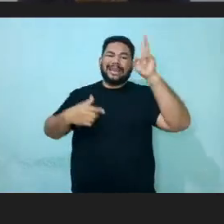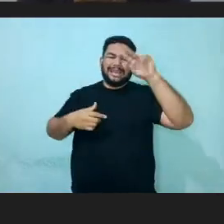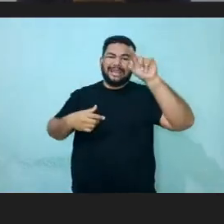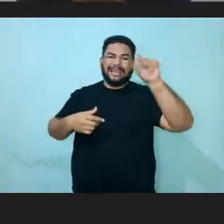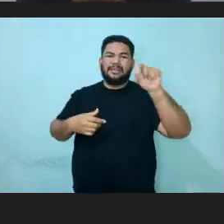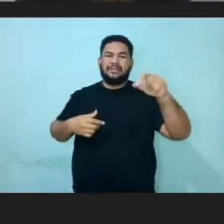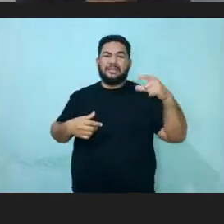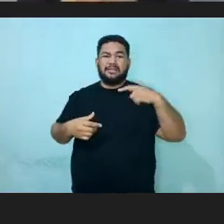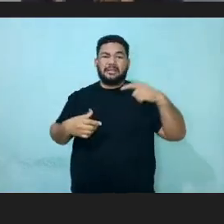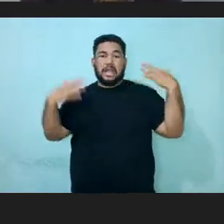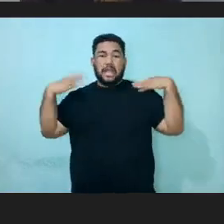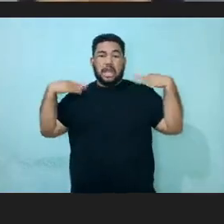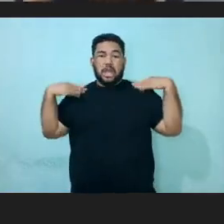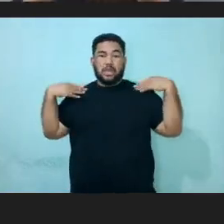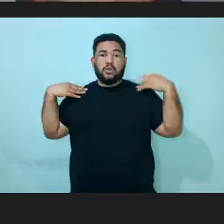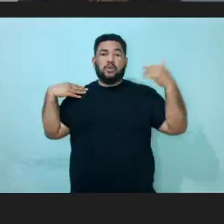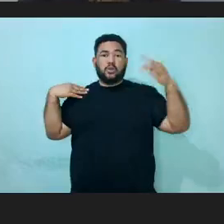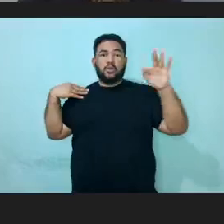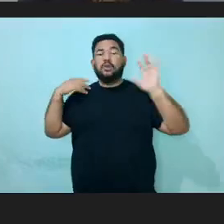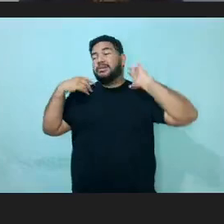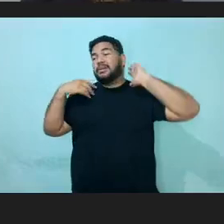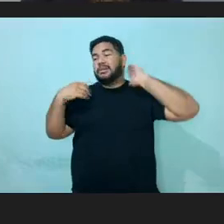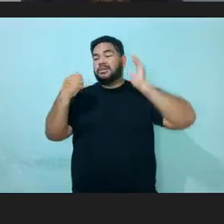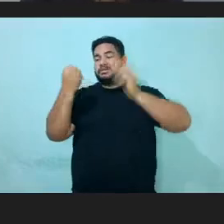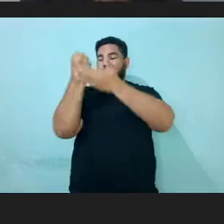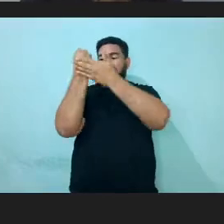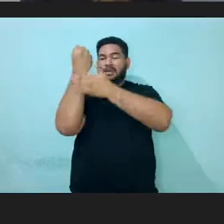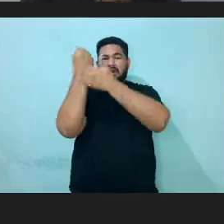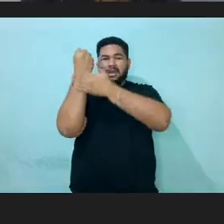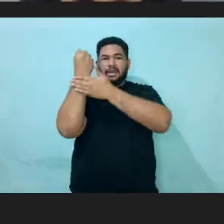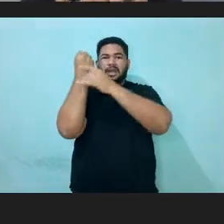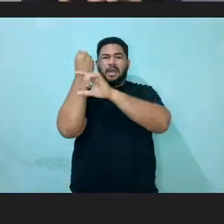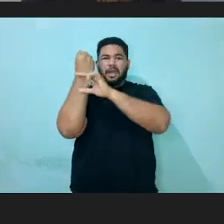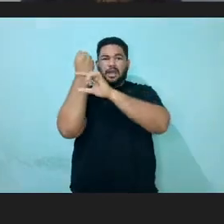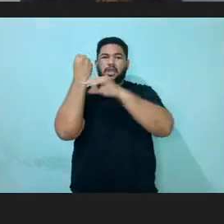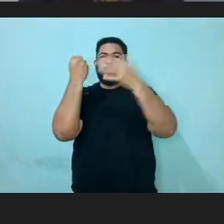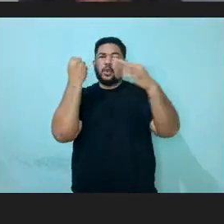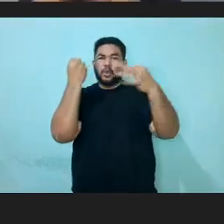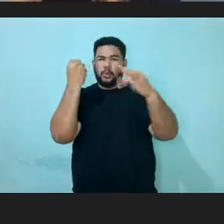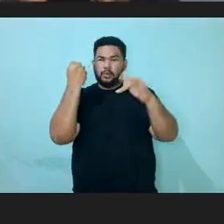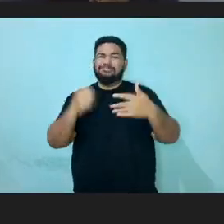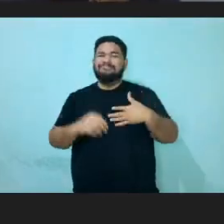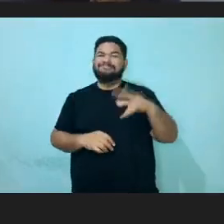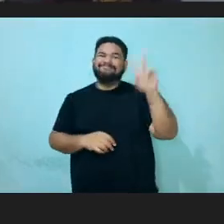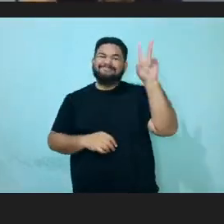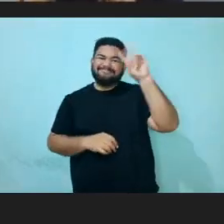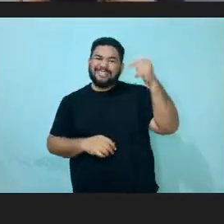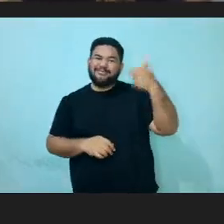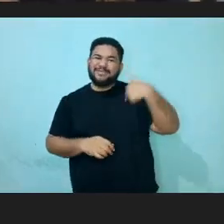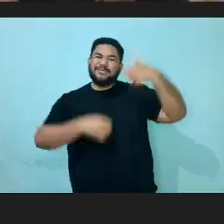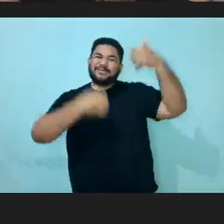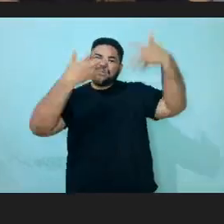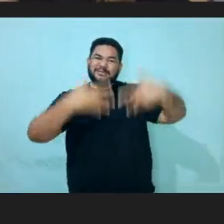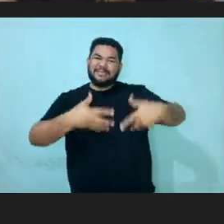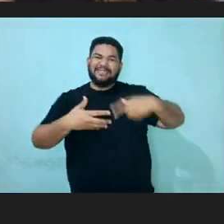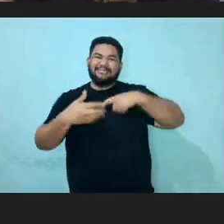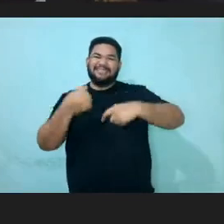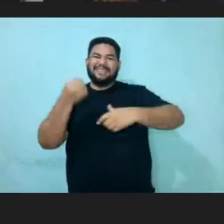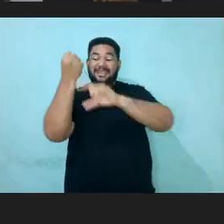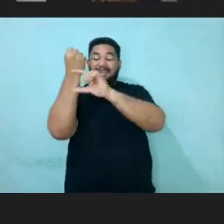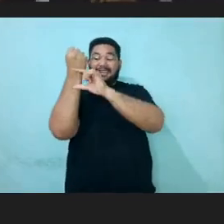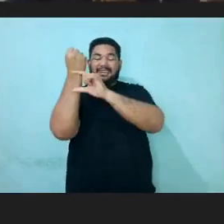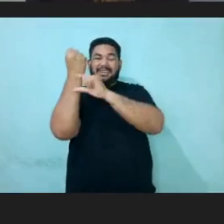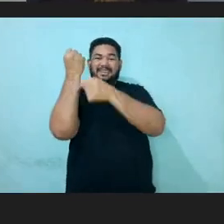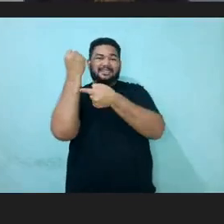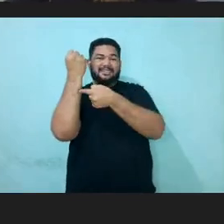nos ombros mesmo e Nos no ombros, pescoço. geralmente Uhum. nos ombros, né? Porque lembra que eu falei que a região da cervical, ela que comanda